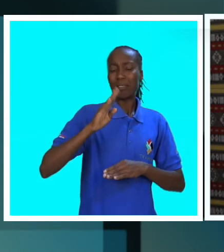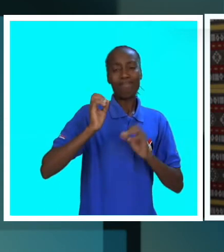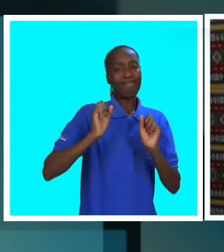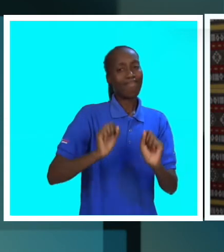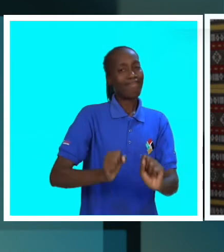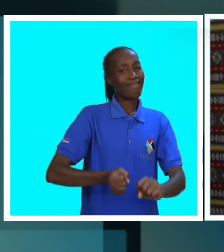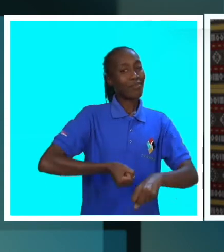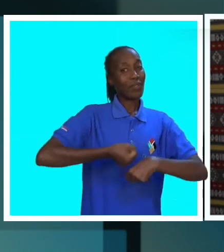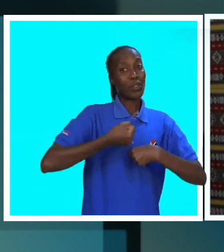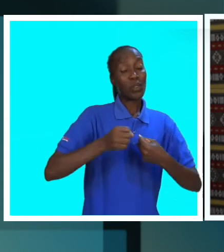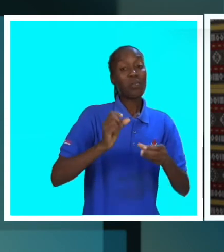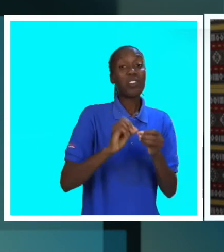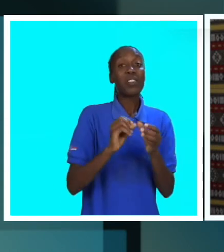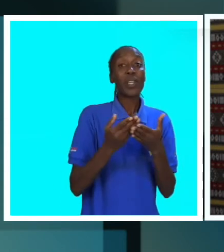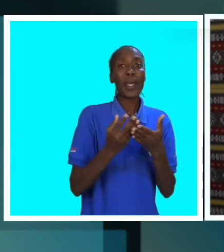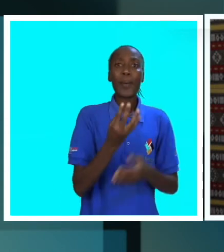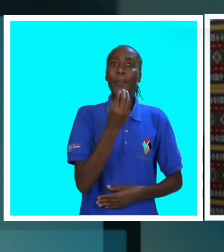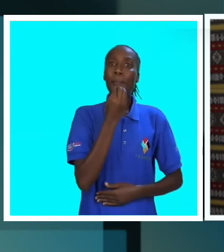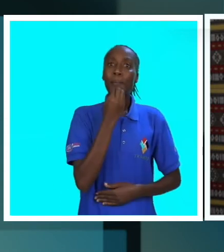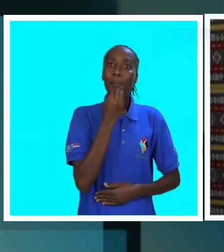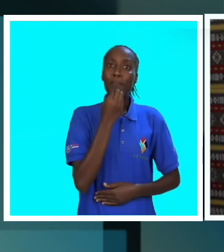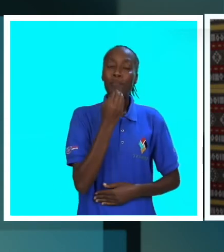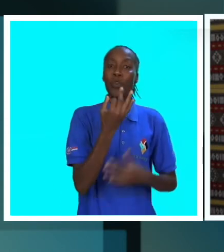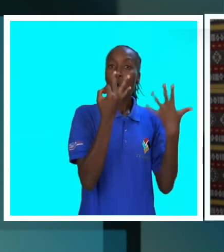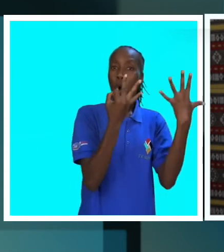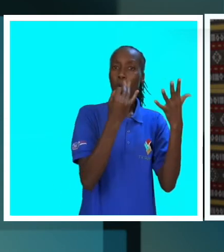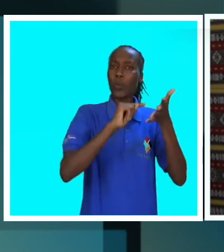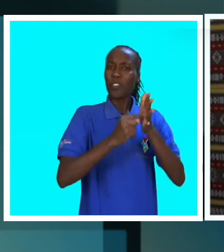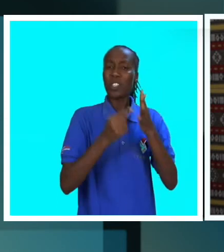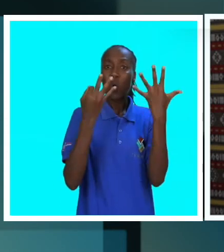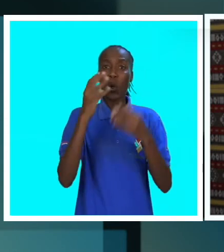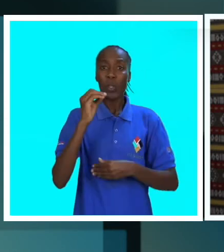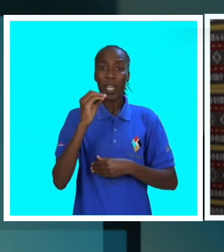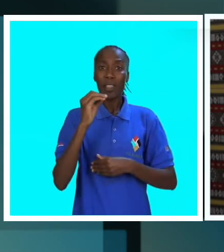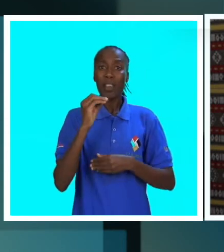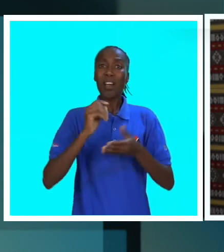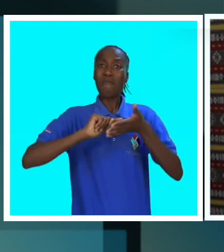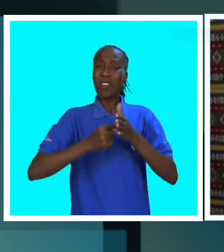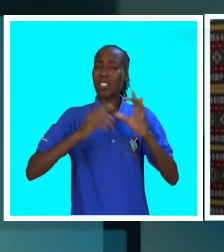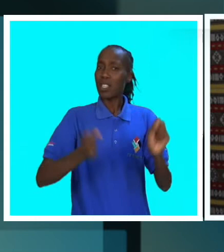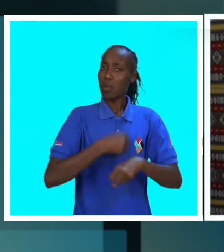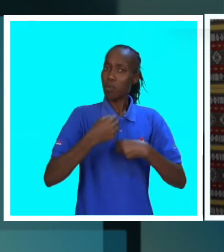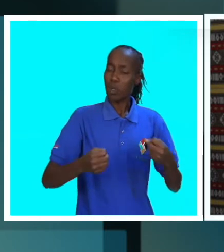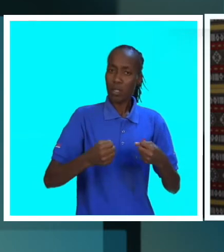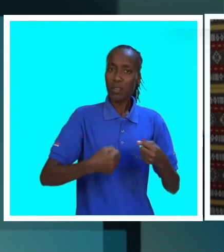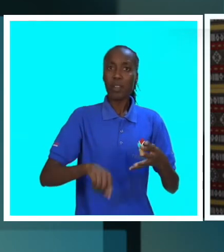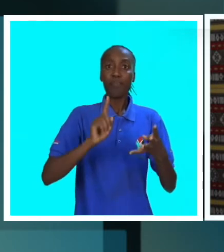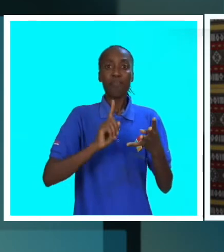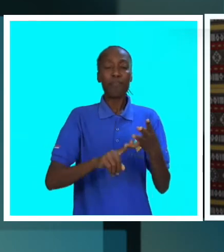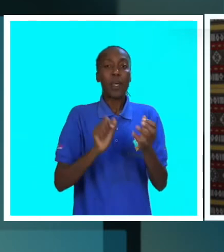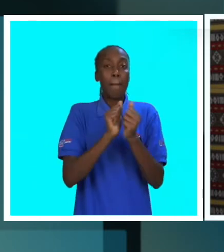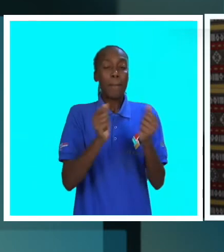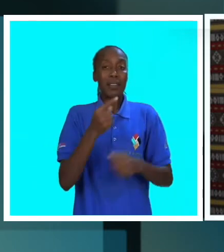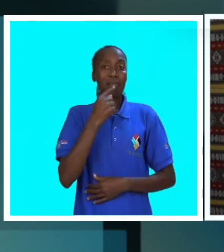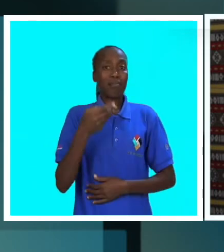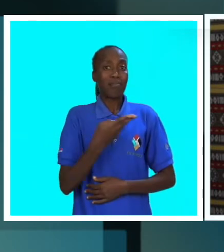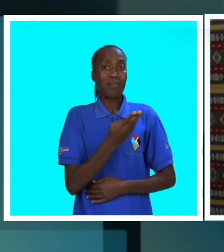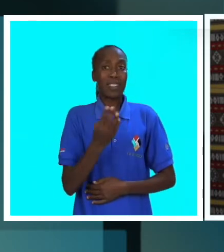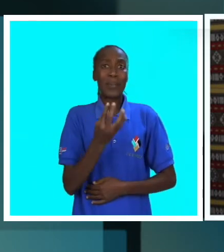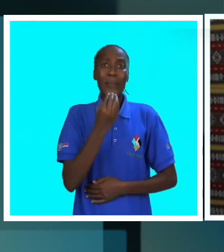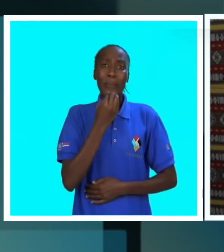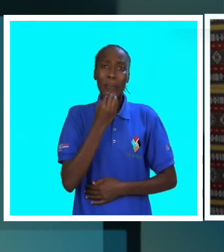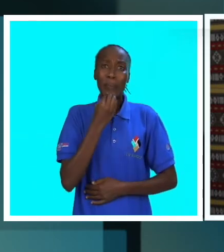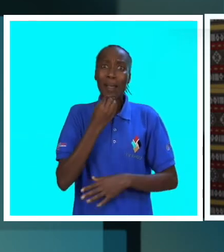que coma nem 8 nem 80, ou seja, nem as dietas rigorosas, mas também não é o